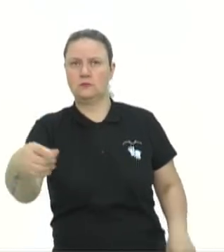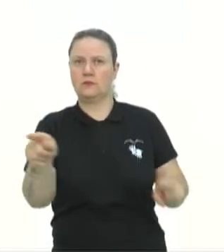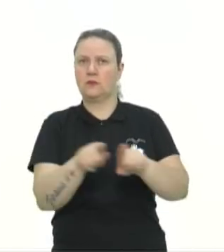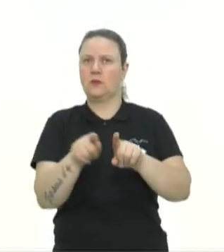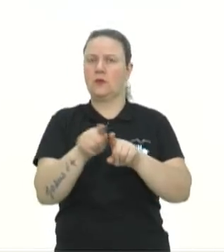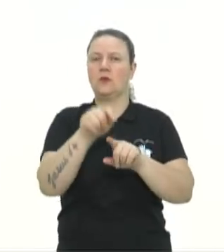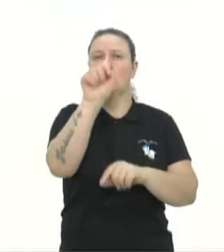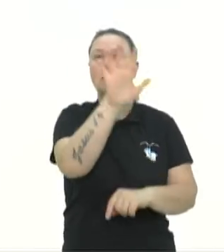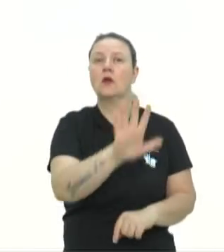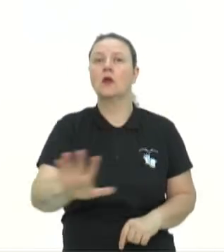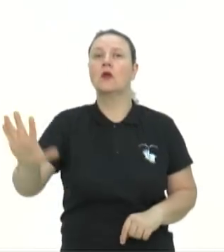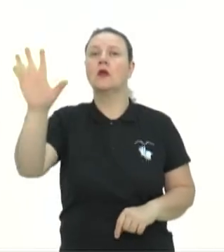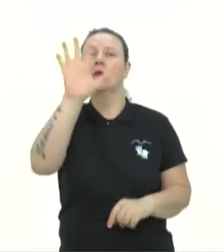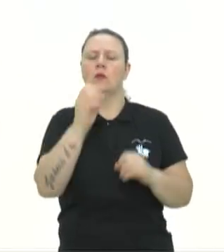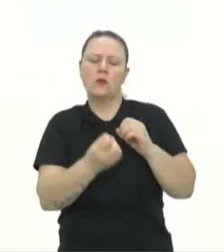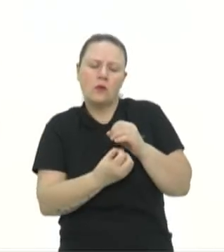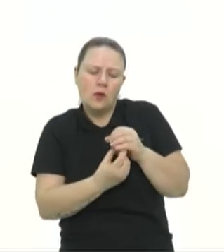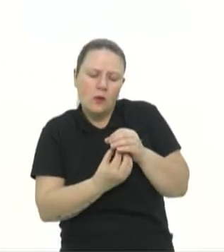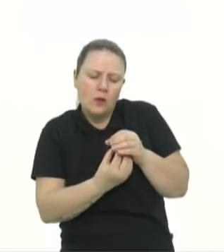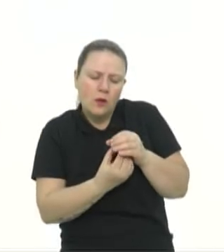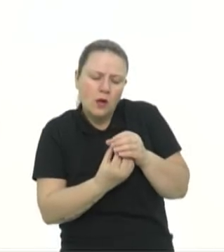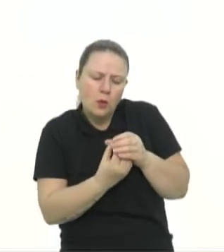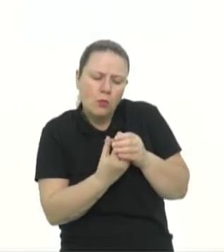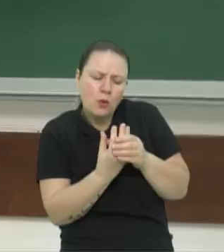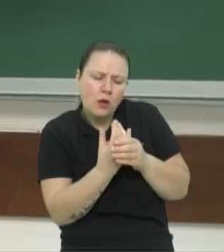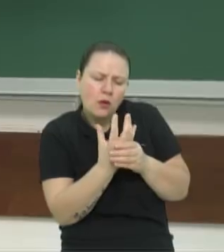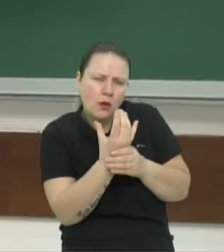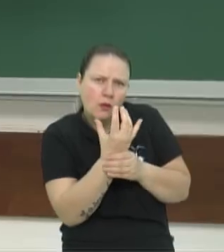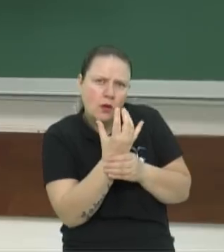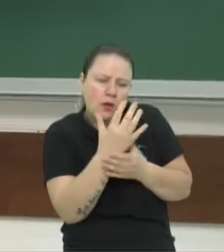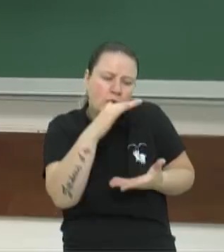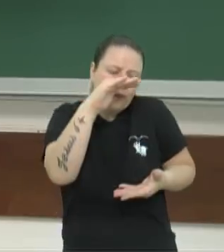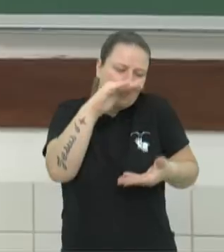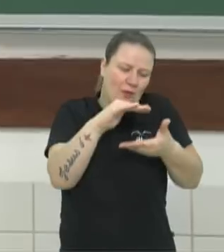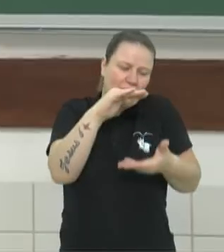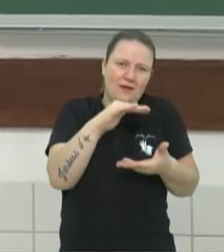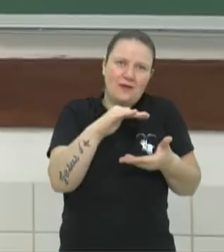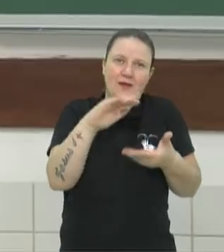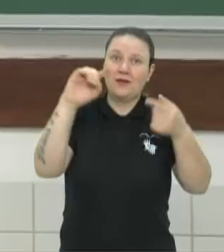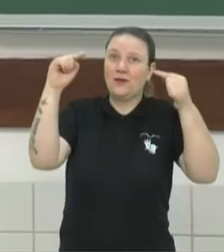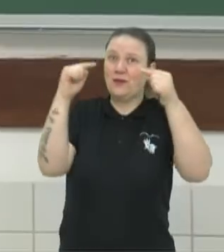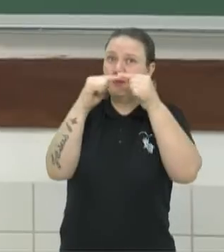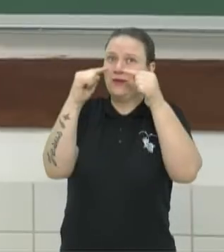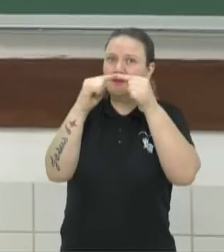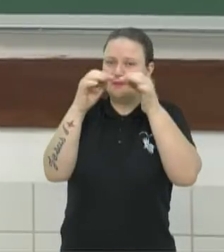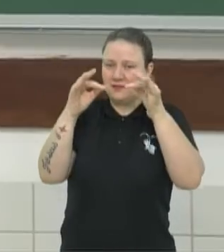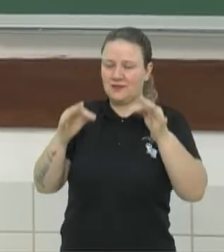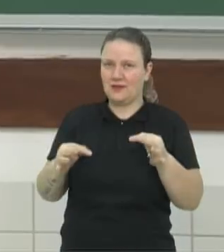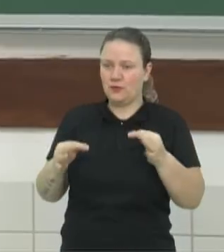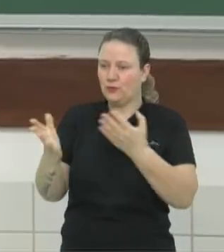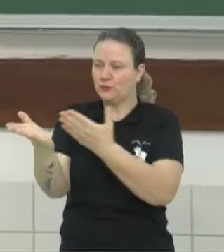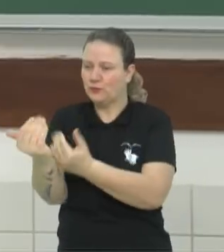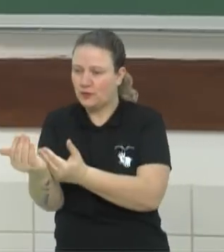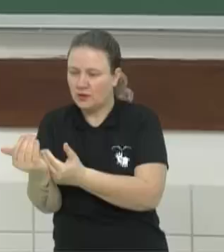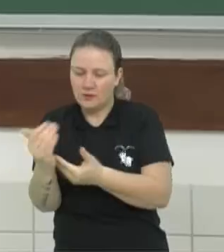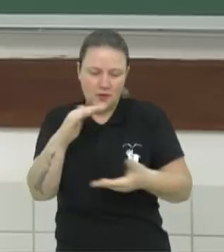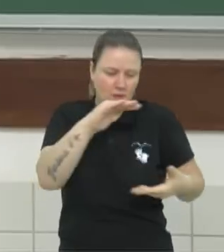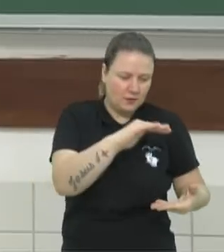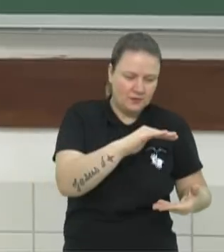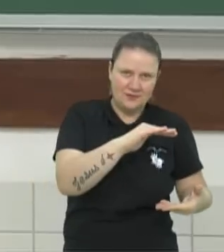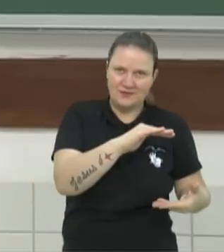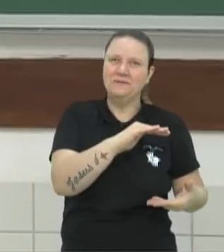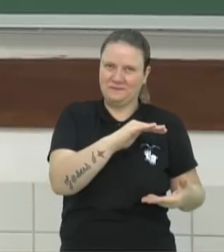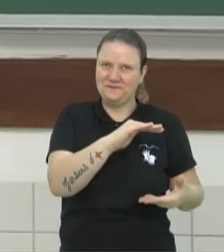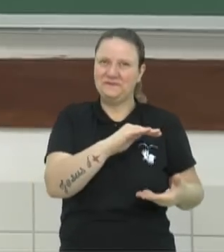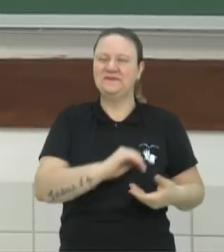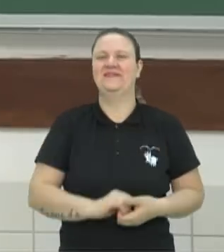da imagem da planta jovem que está crescendo. Então, dá para a gente ver que ele está se relacionando ali com o público jovem,